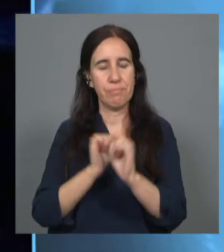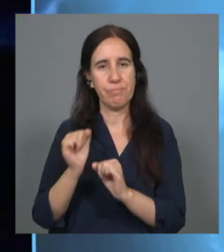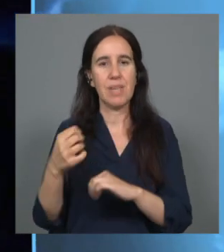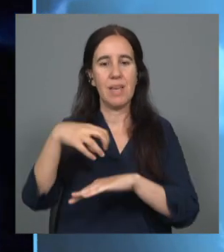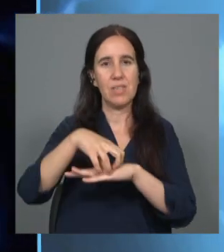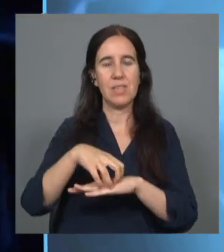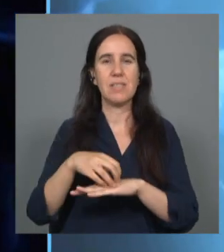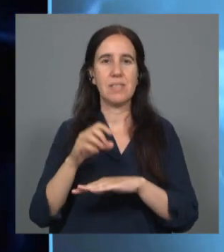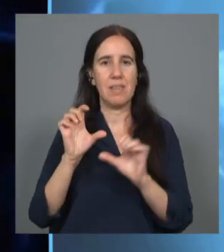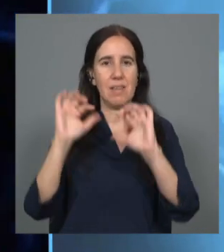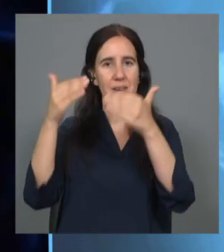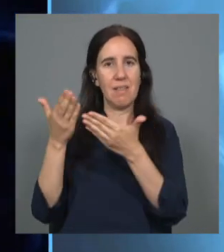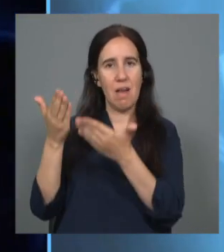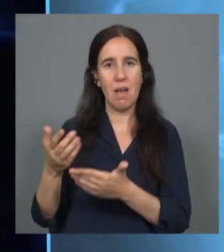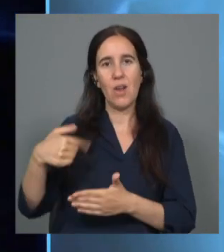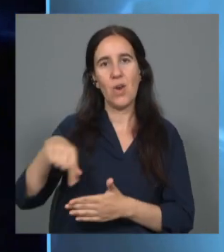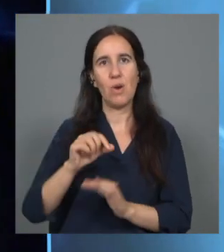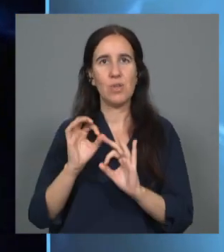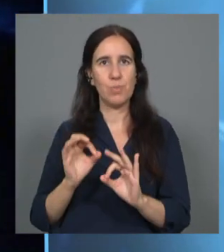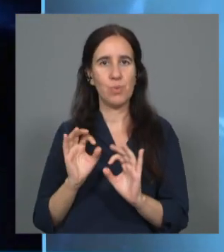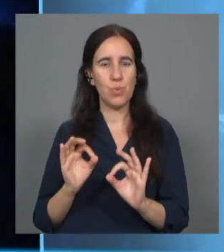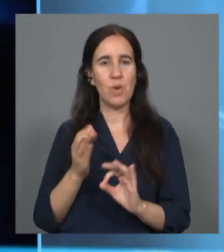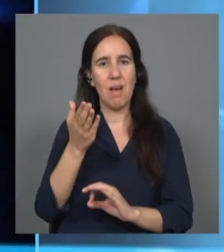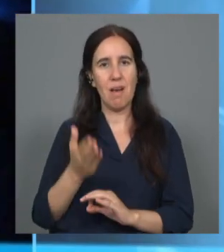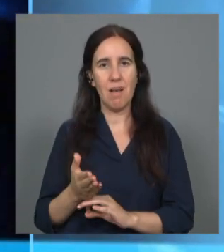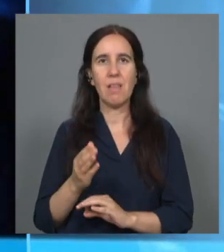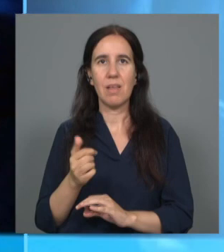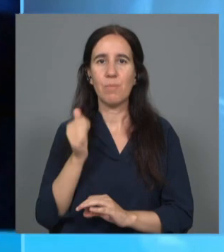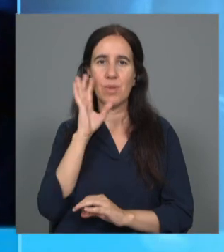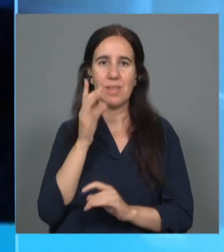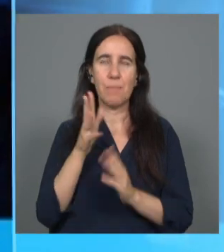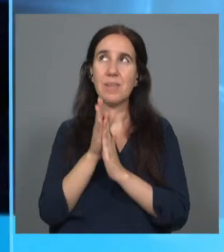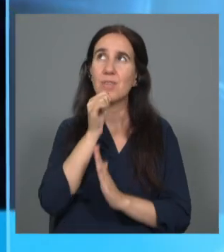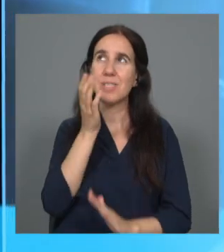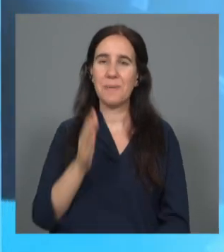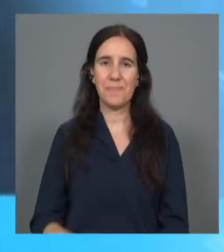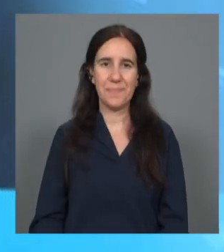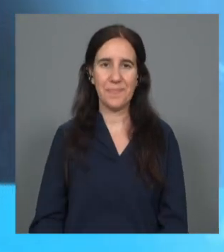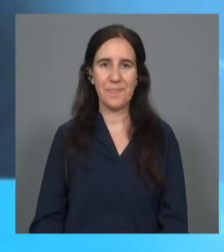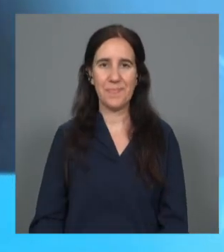agência.eclesia.pt. Nós ficamos por aqui. Tenha uma boa tarde e até amanhã, se Deus quiser.